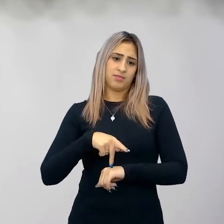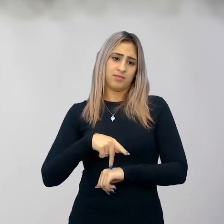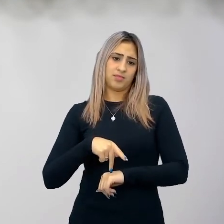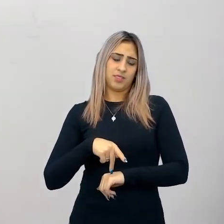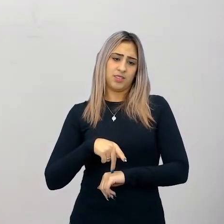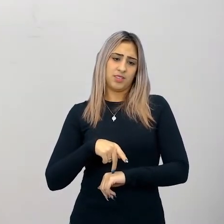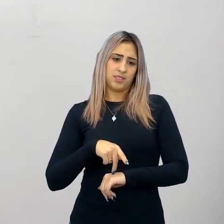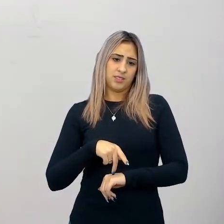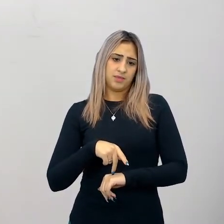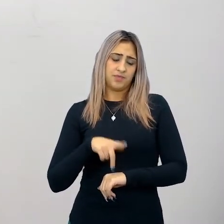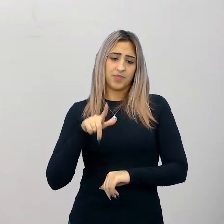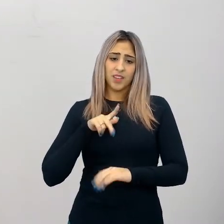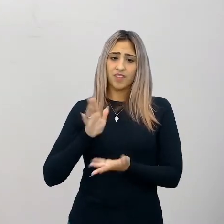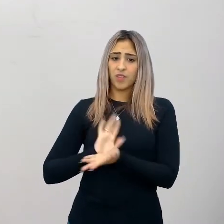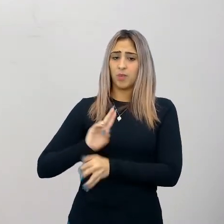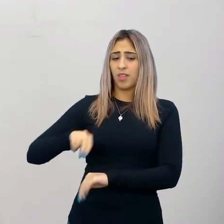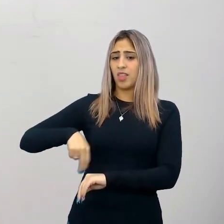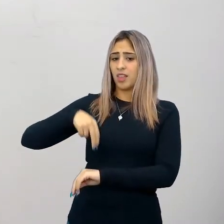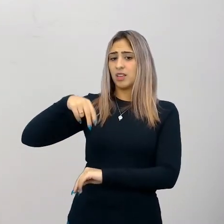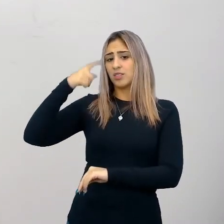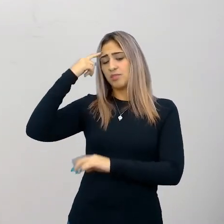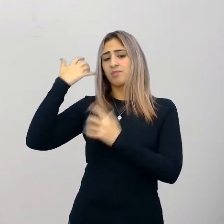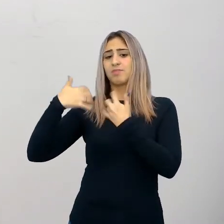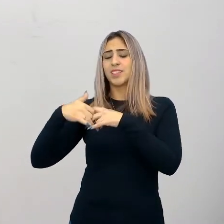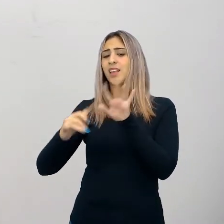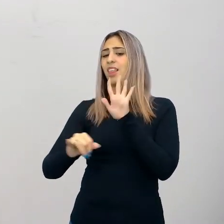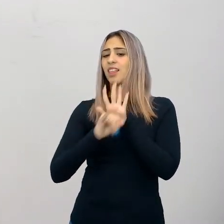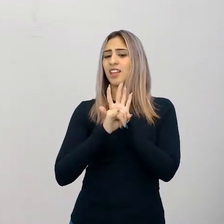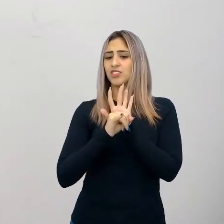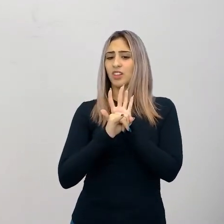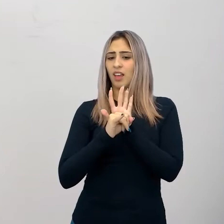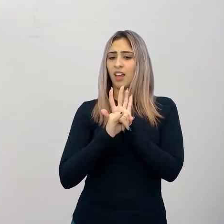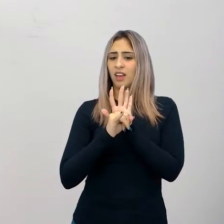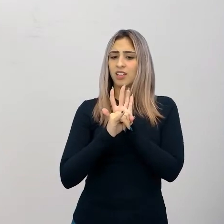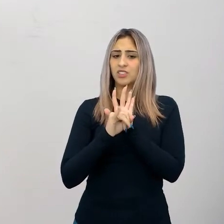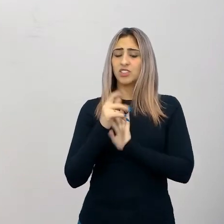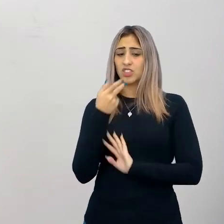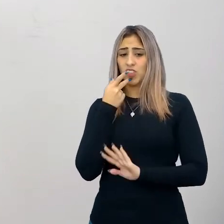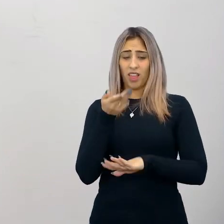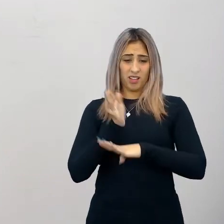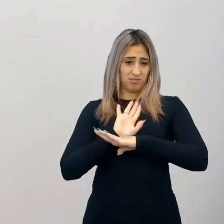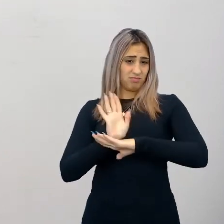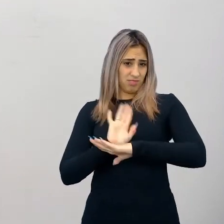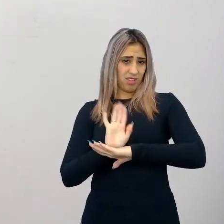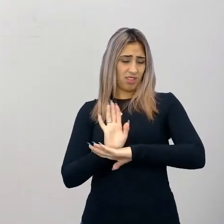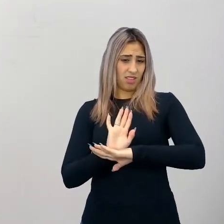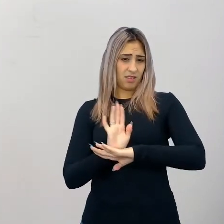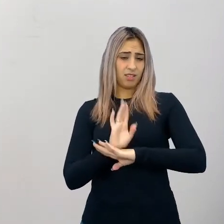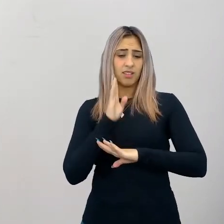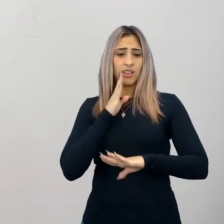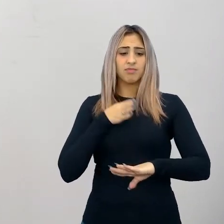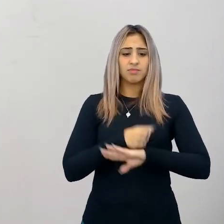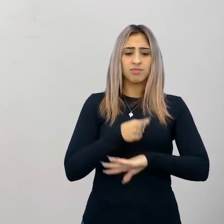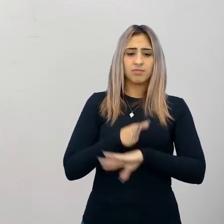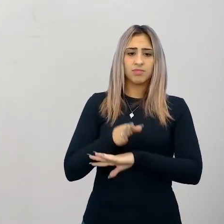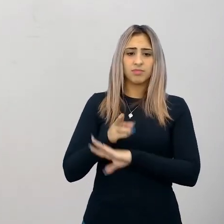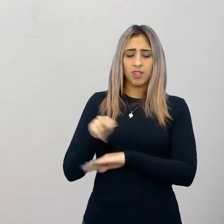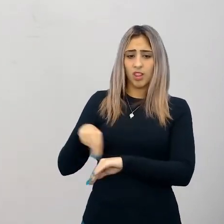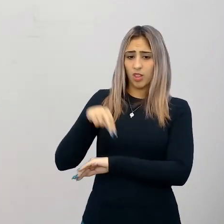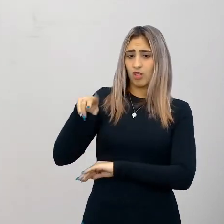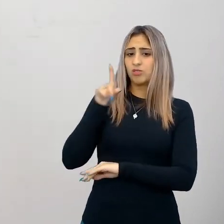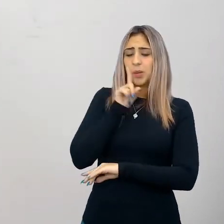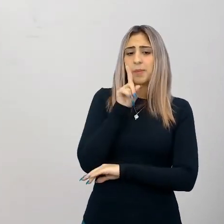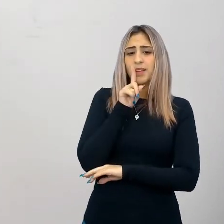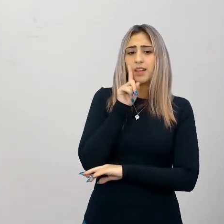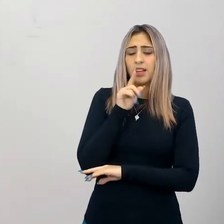o cinema nacional é pensar a nossa identidade, né? Sim. E quando a gente fala de cinema, assim, a invasão do filme norte-americano, não é do filme